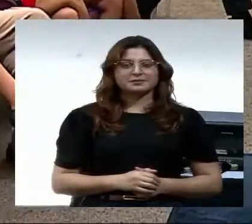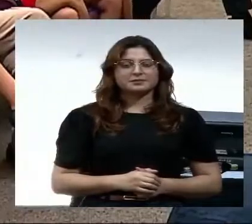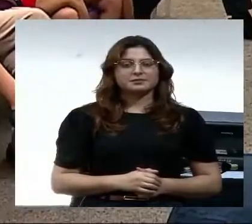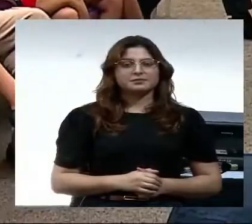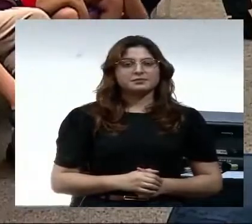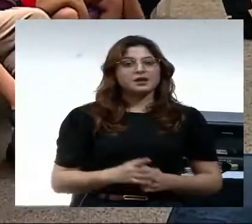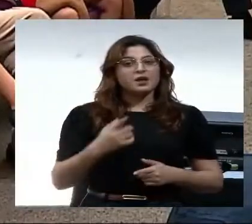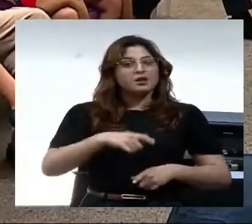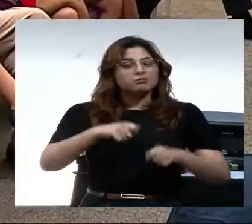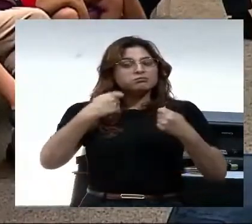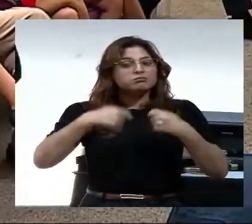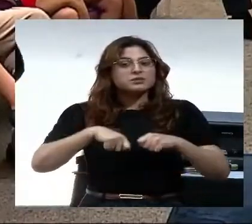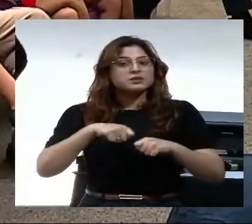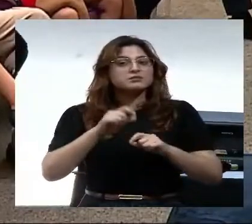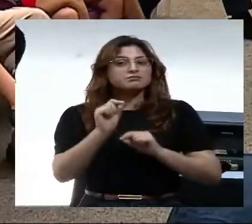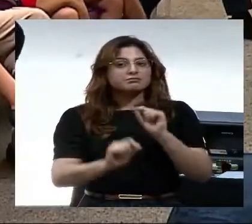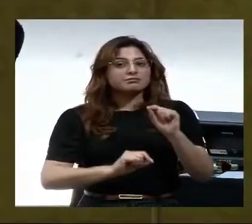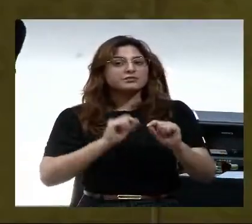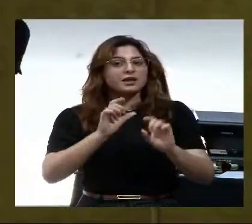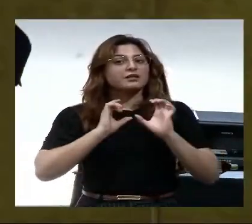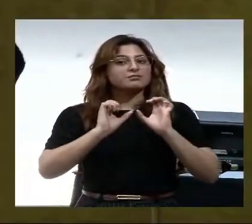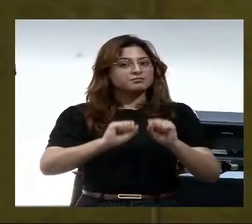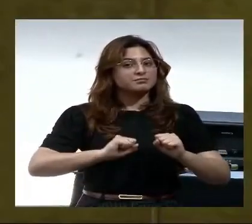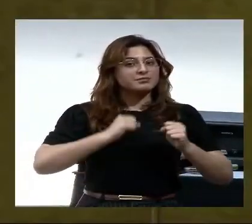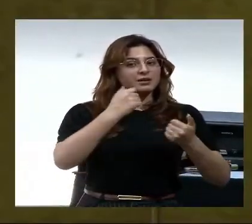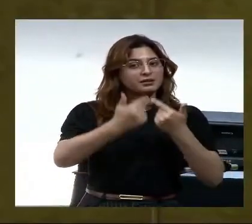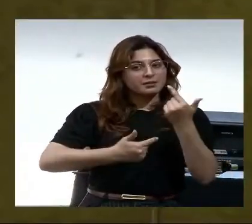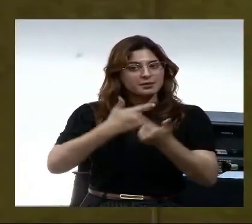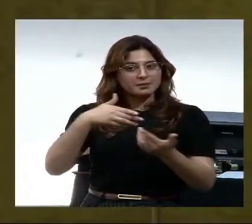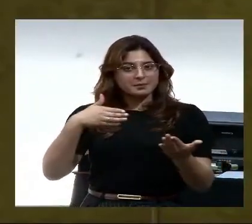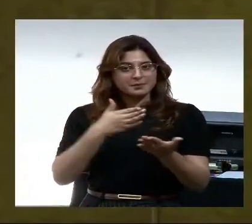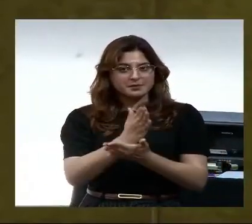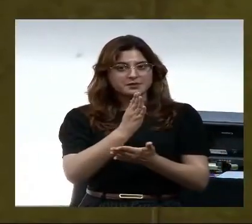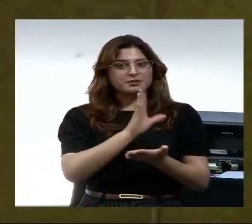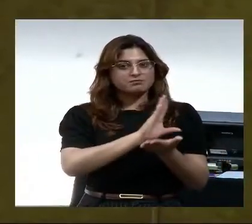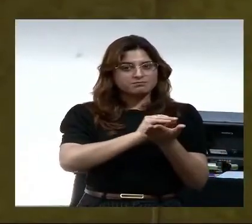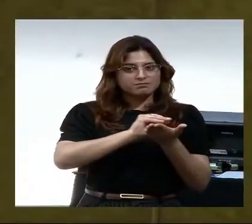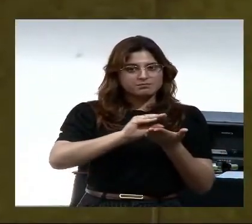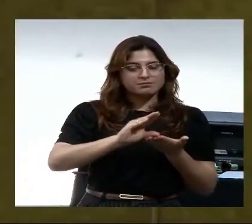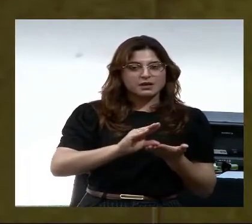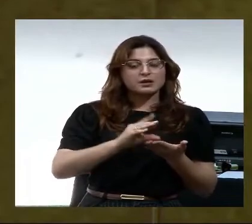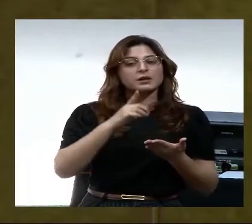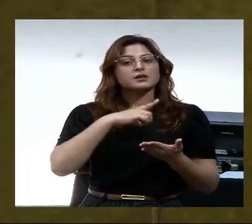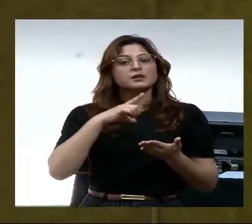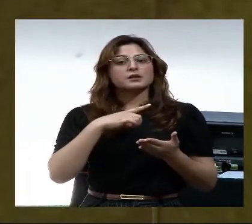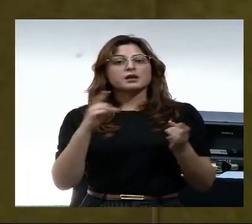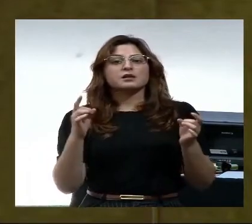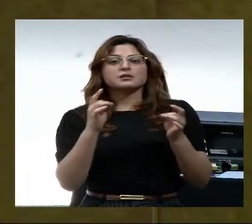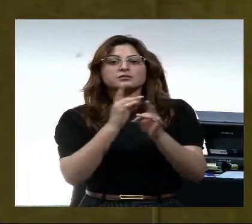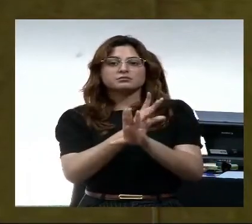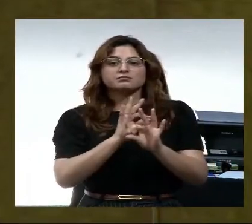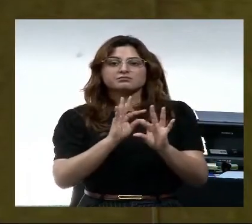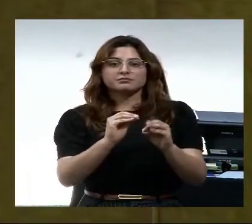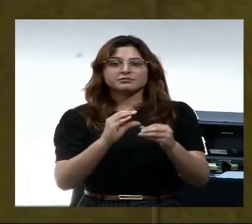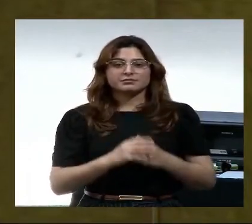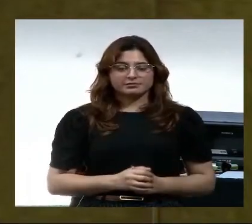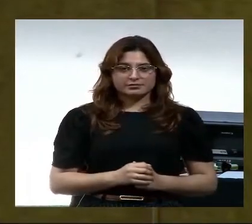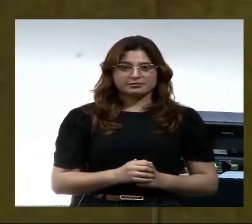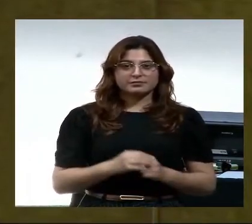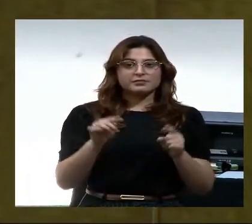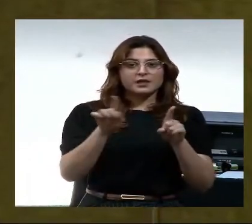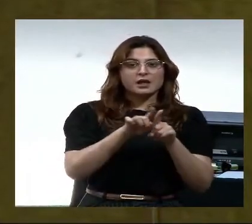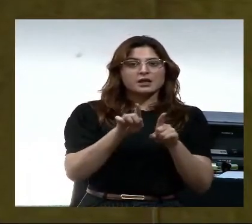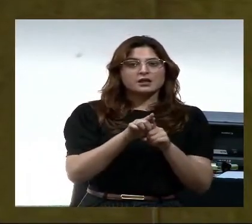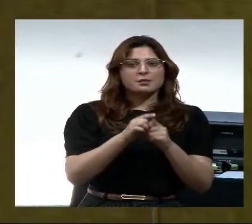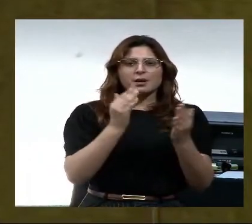Vamos intensificar o nosso trabalho pela aprovação de uma emenda à Constituição que encerre de uma vez por todas as